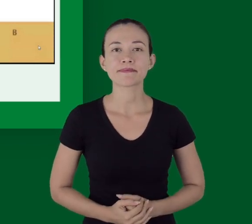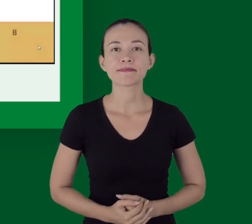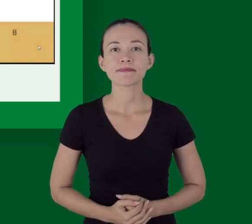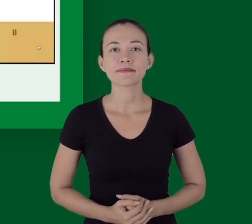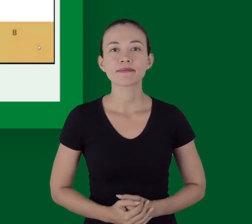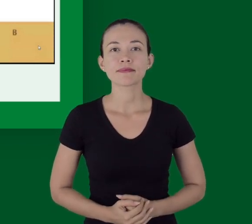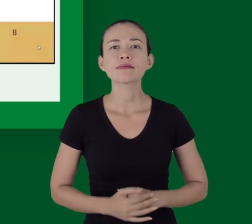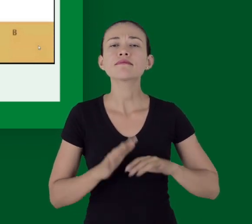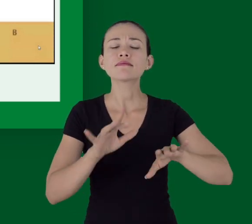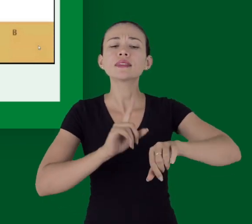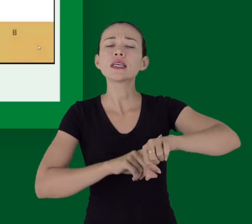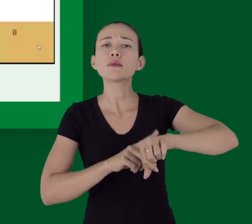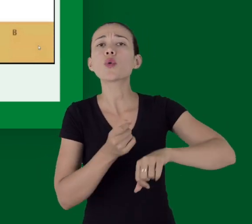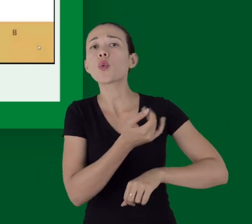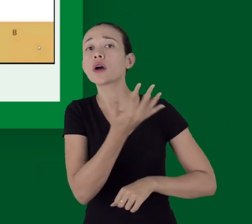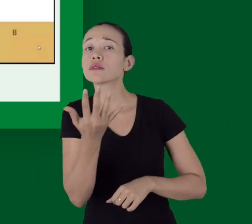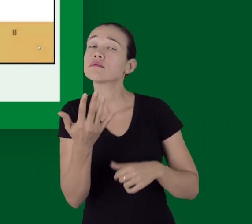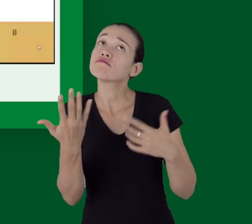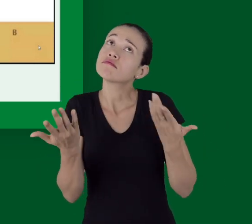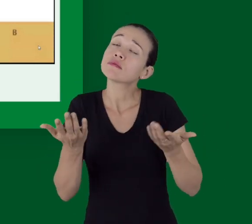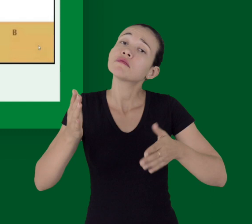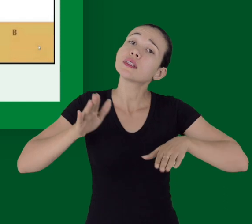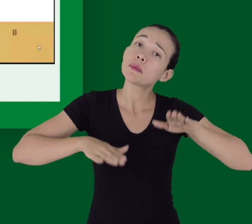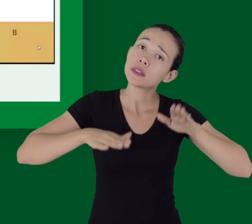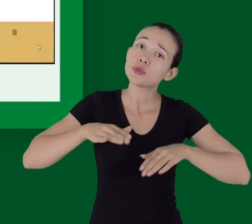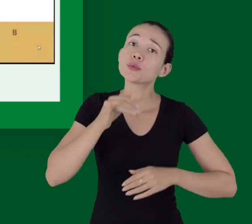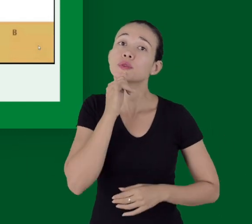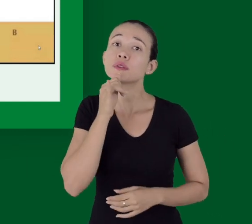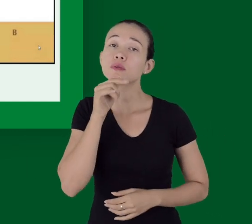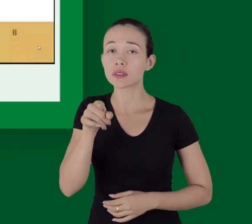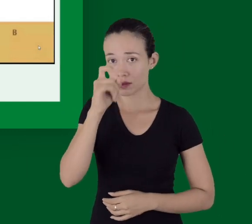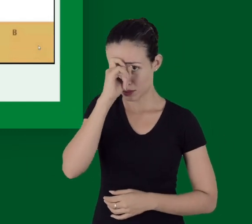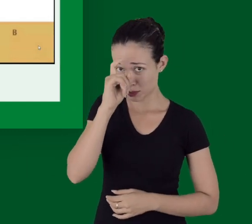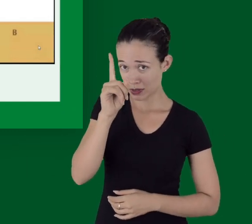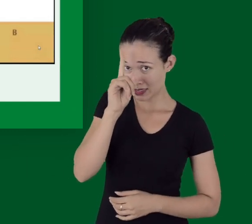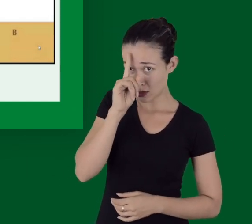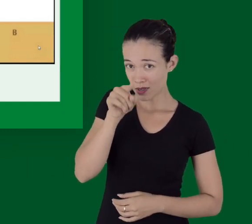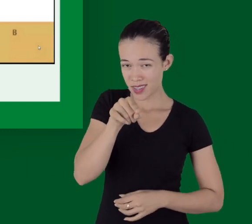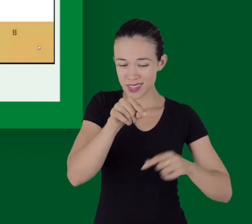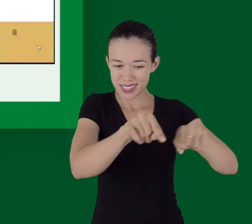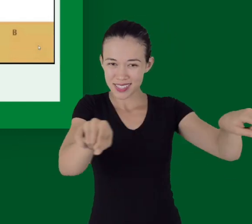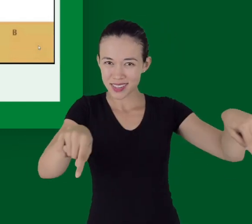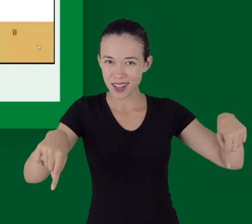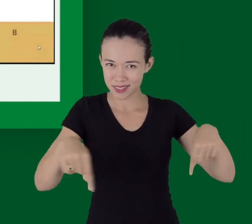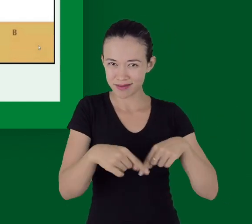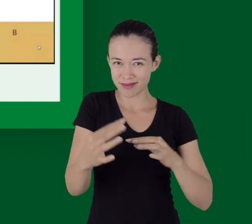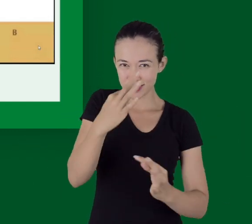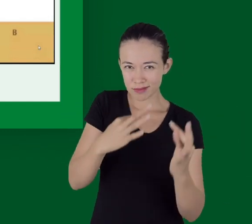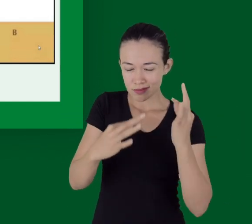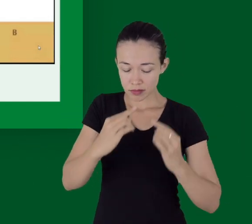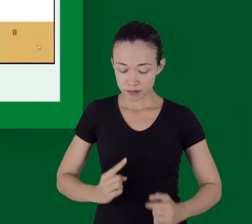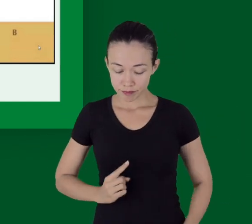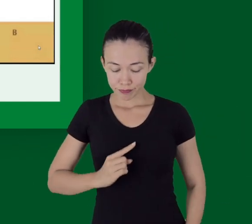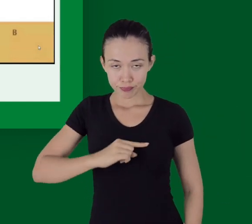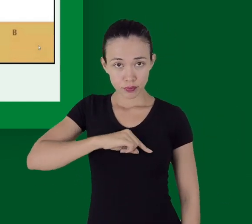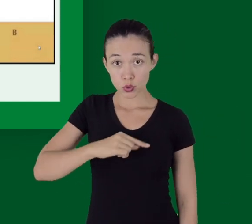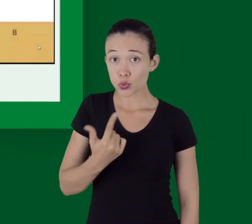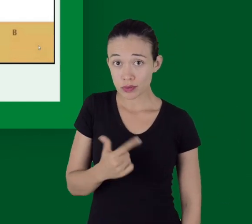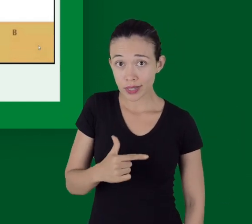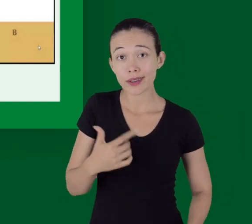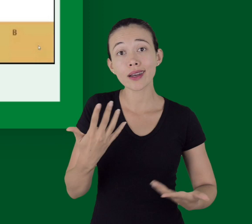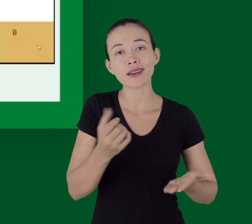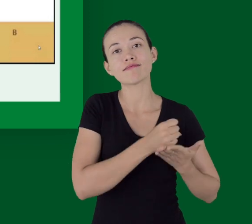Depende. Se for um hospital que não tem hemodinâmica, né? Ou o UPA, ou o hospital, ou o SAMU, a gente precisa